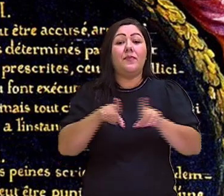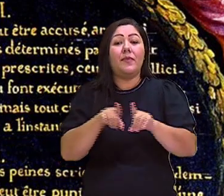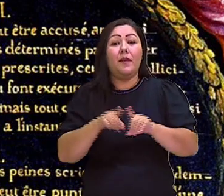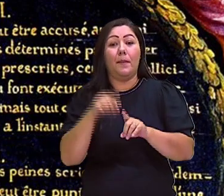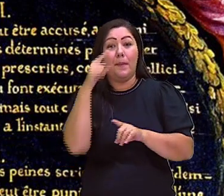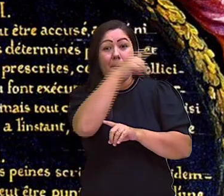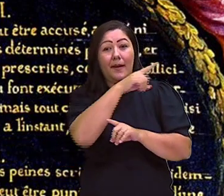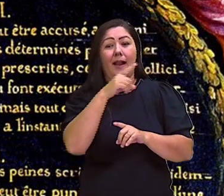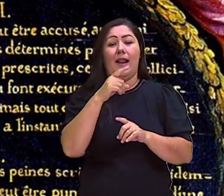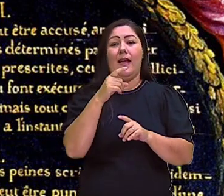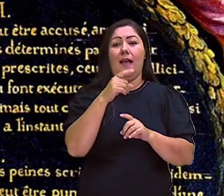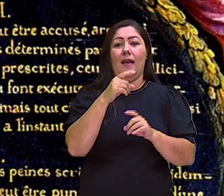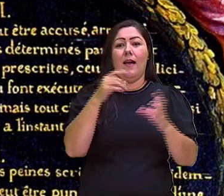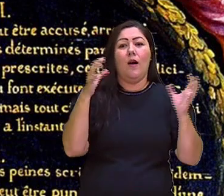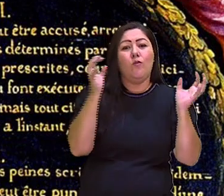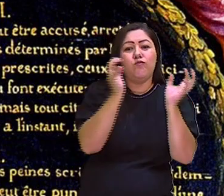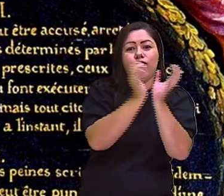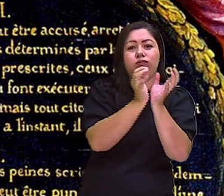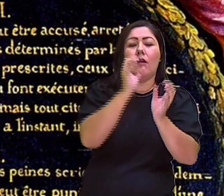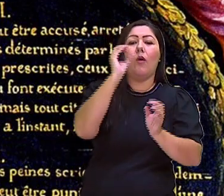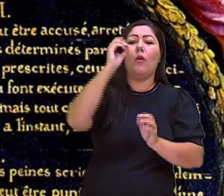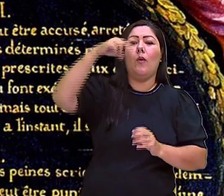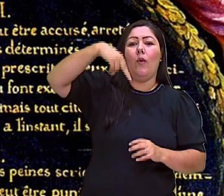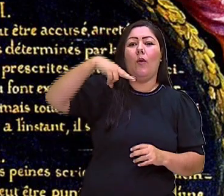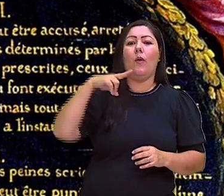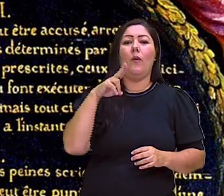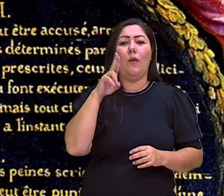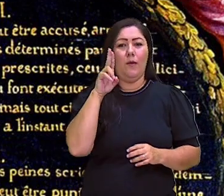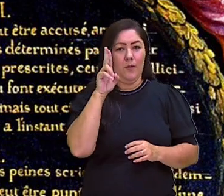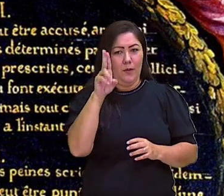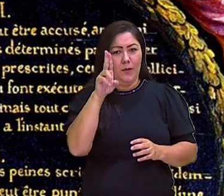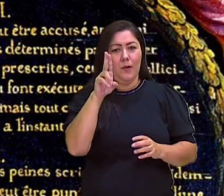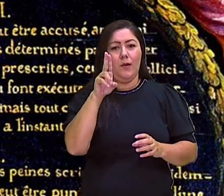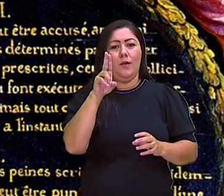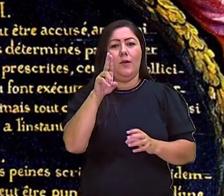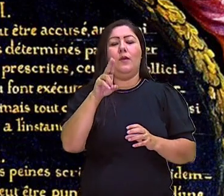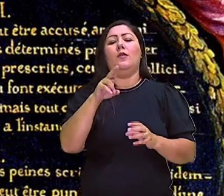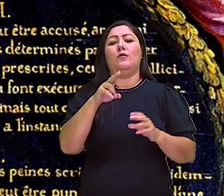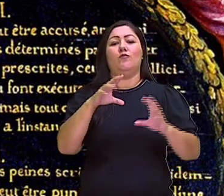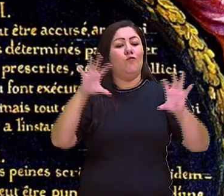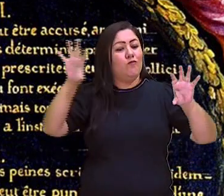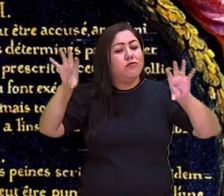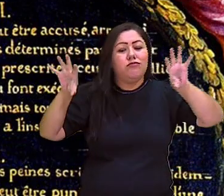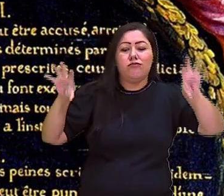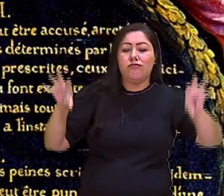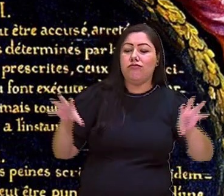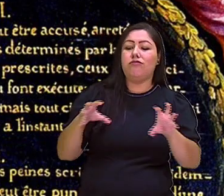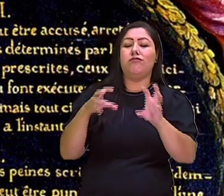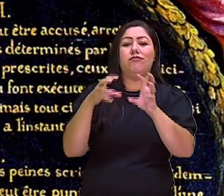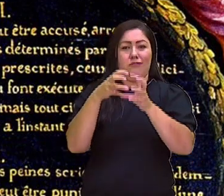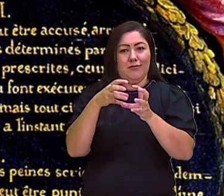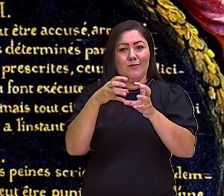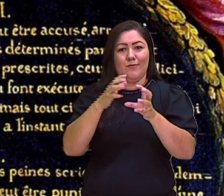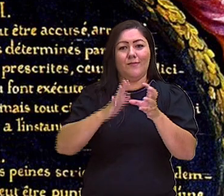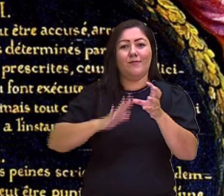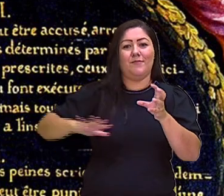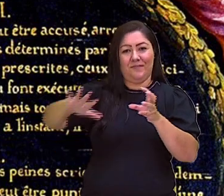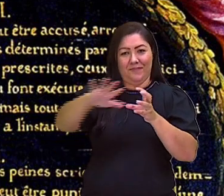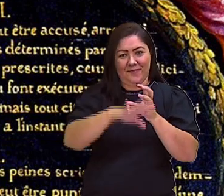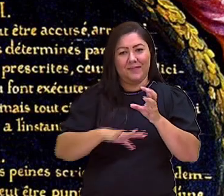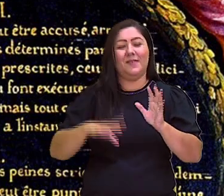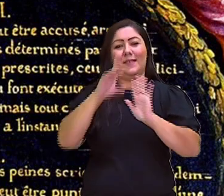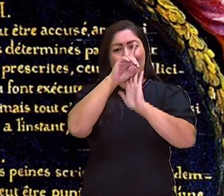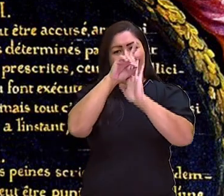viu por necessidade somar essas duas declarações em uma só, que ficou conhecida como